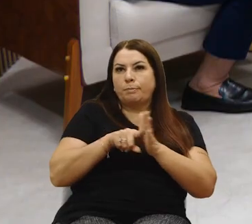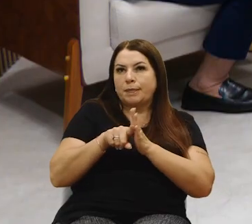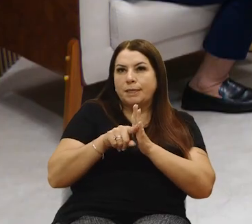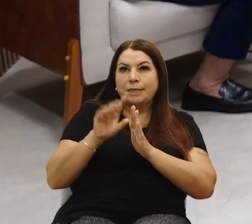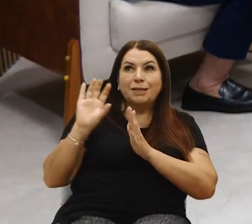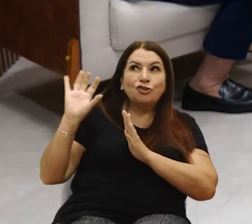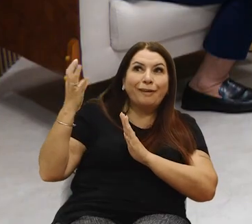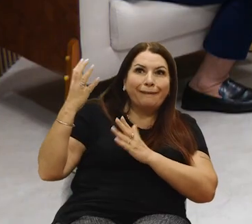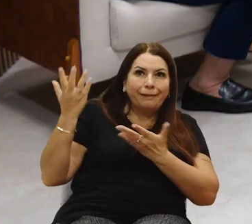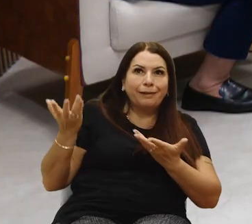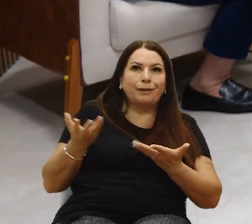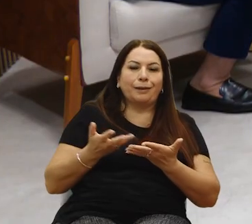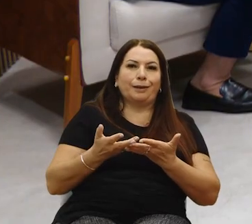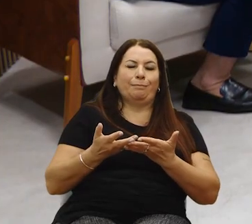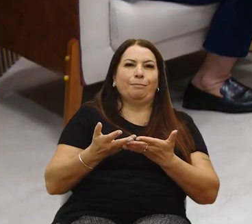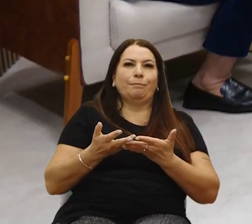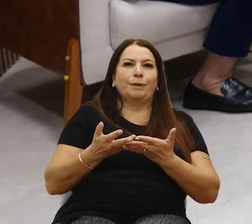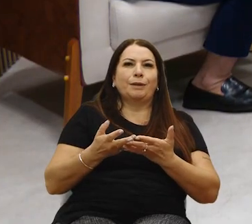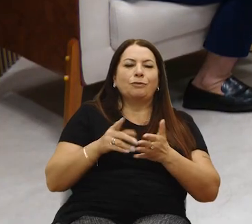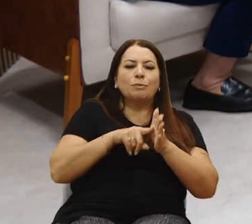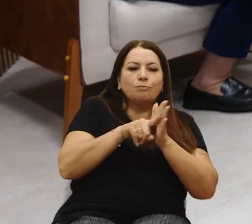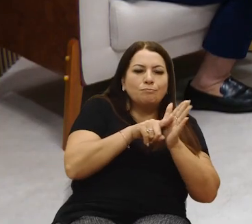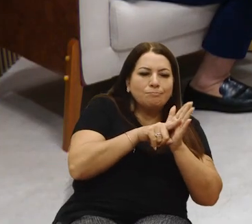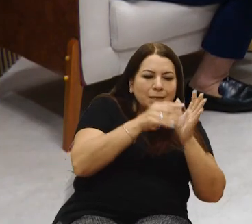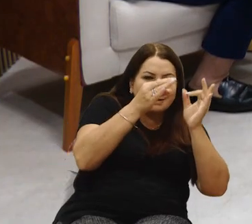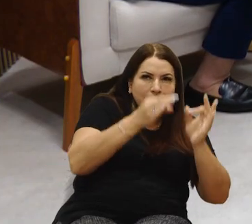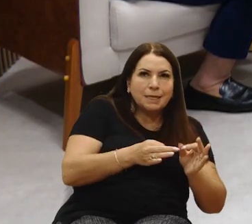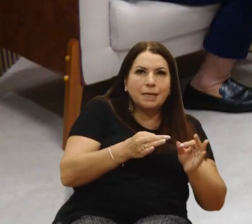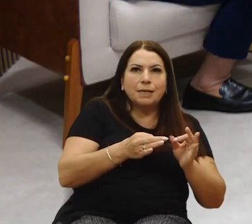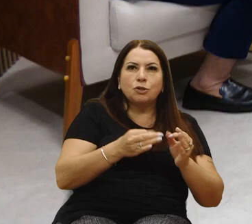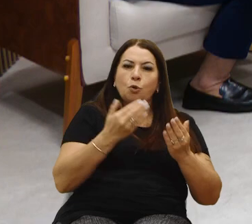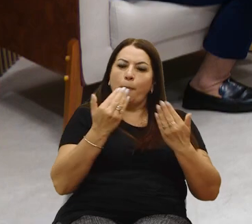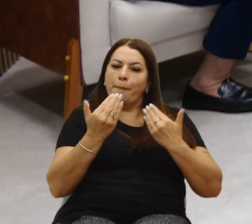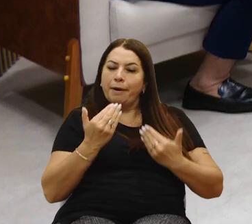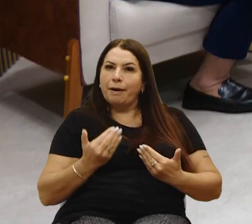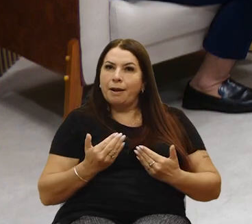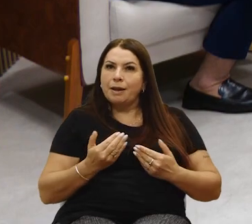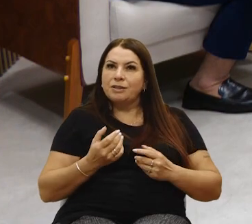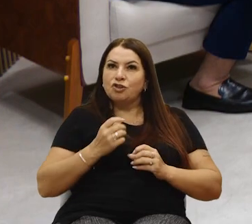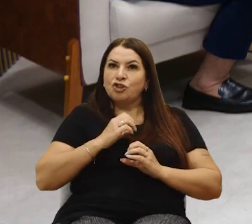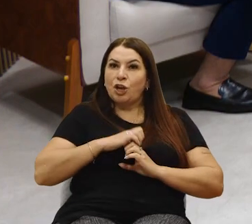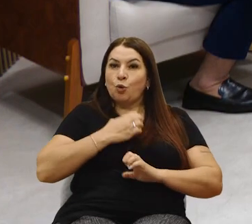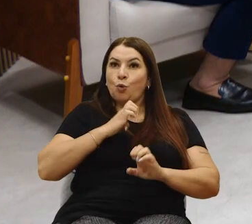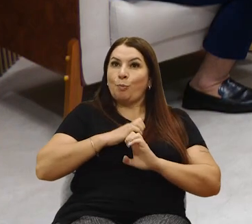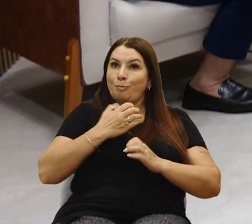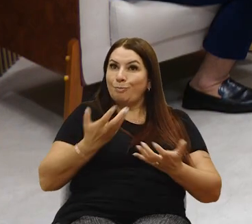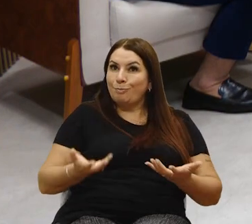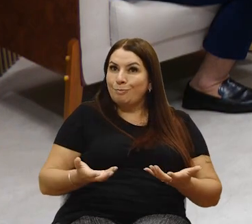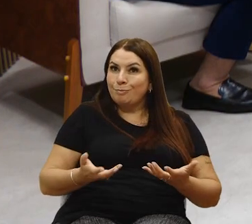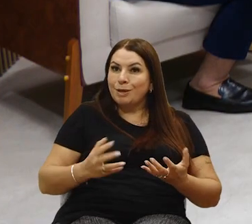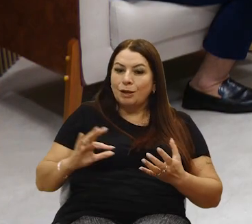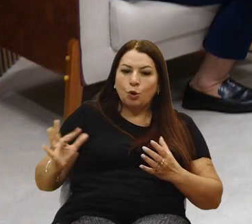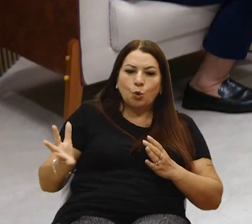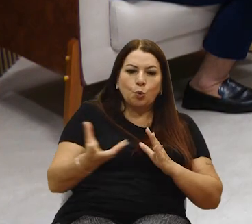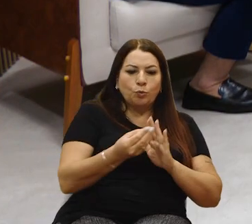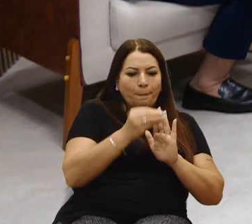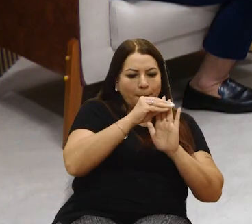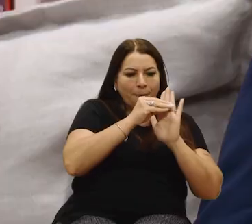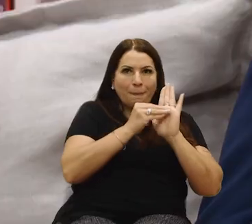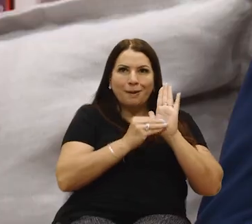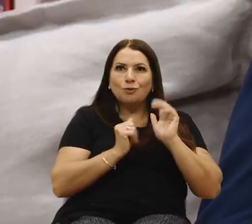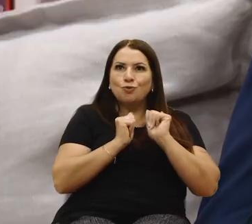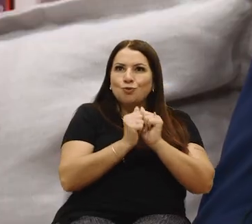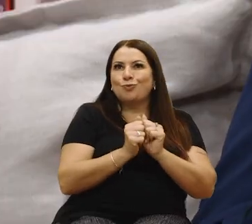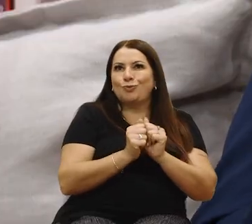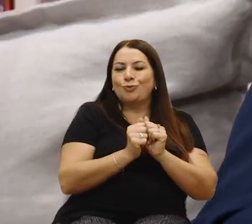de clima, de um diagnóstico bem feito, de uma análise ergonômica, né? É um conjunto de fatores, mas a